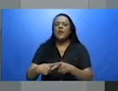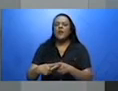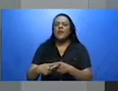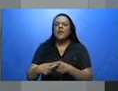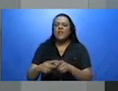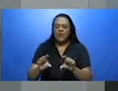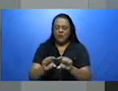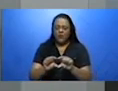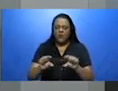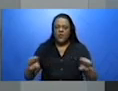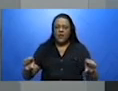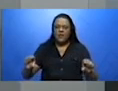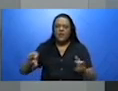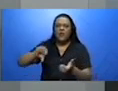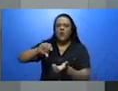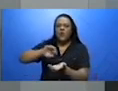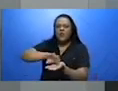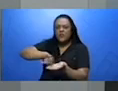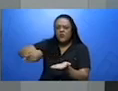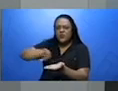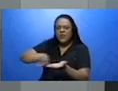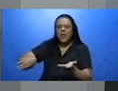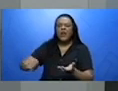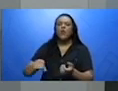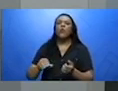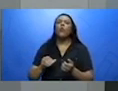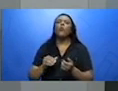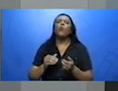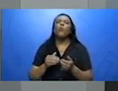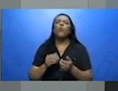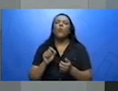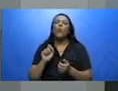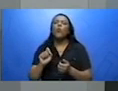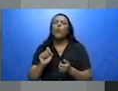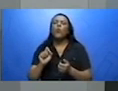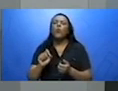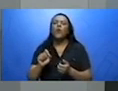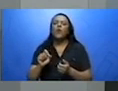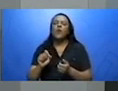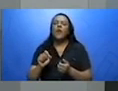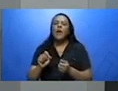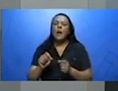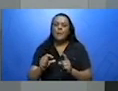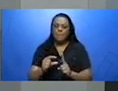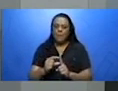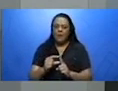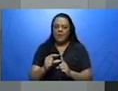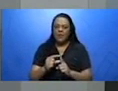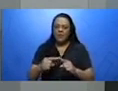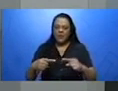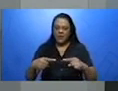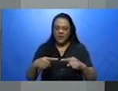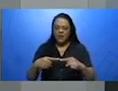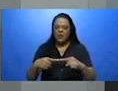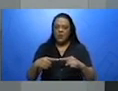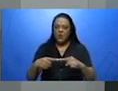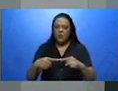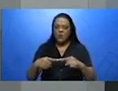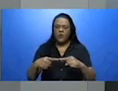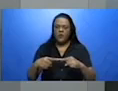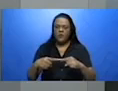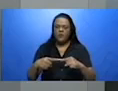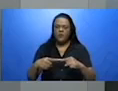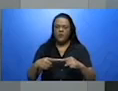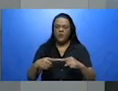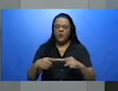tirado? O que será tirado nessas orações? Todas essas conjunções. Elas vão ser retiradas e vão